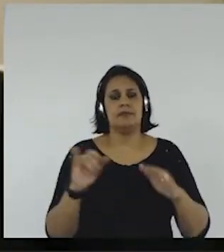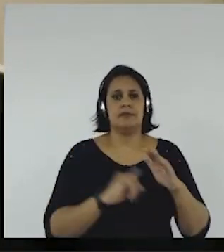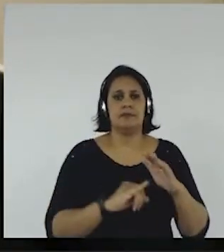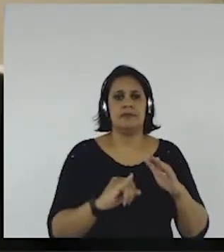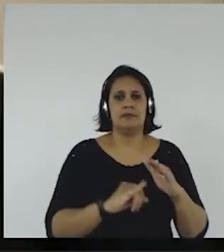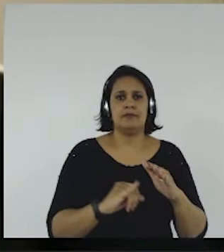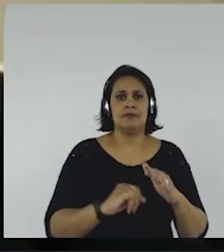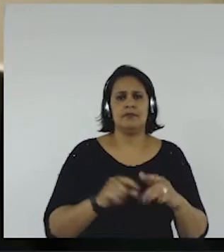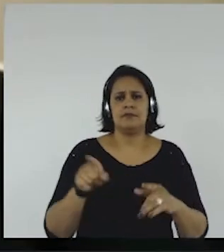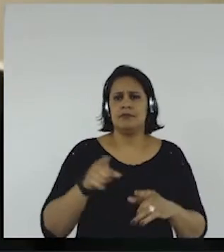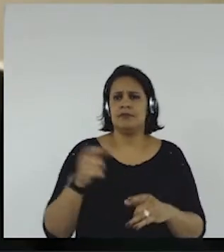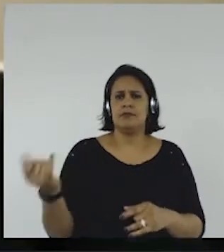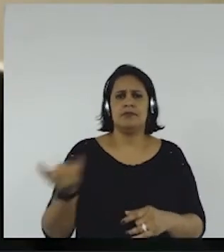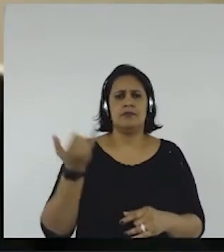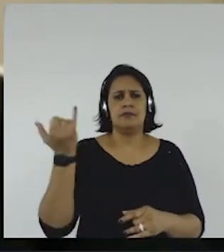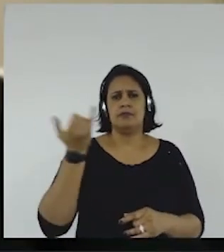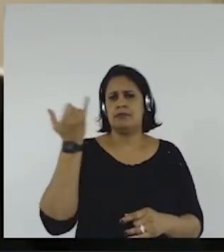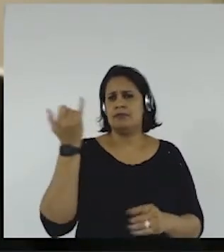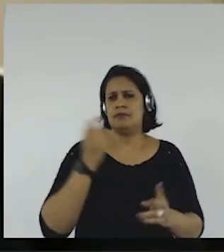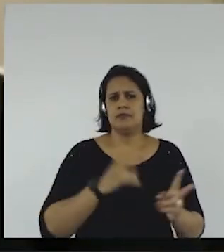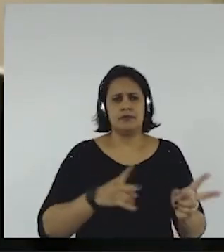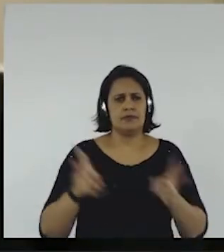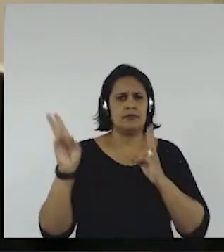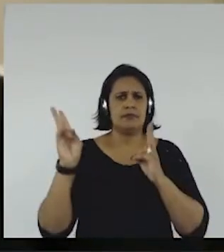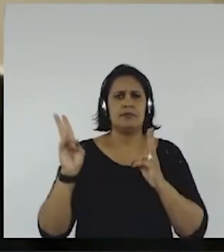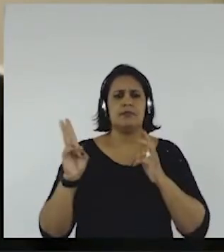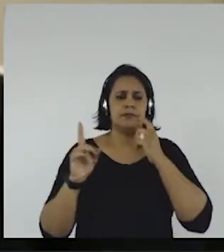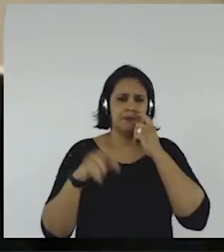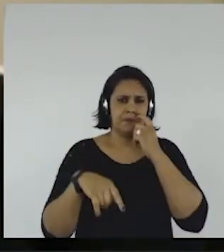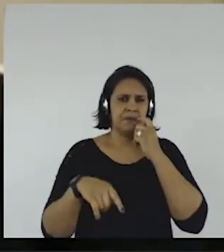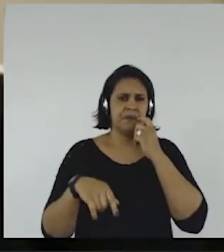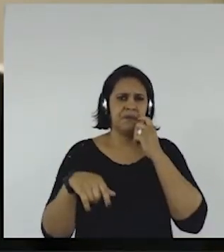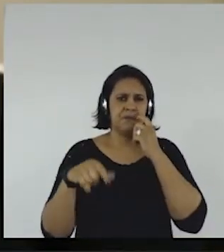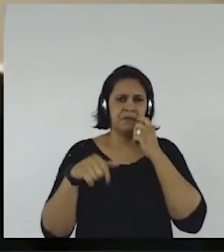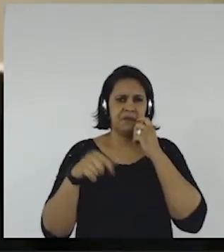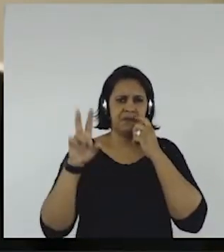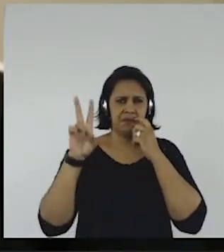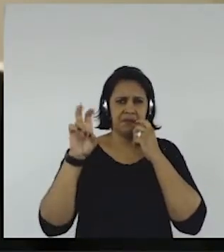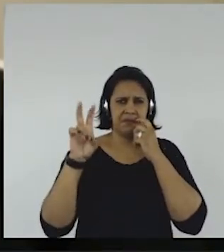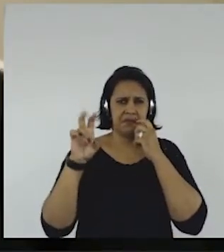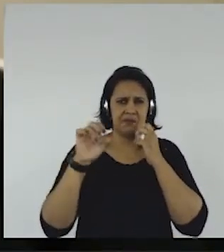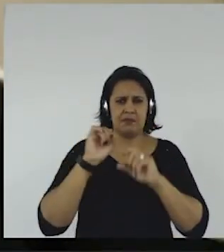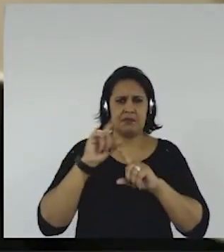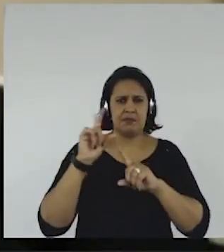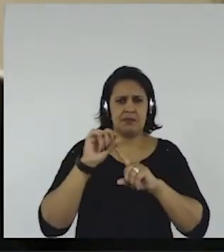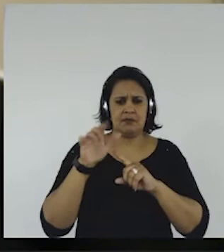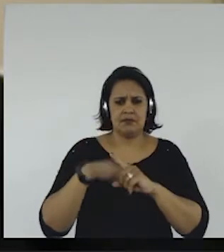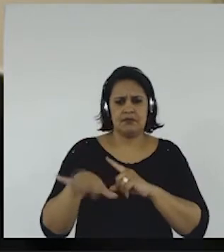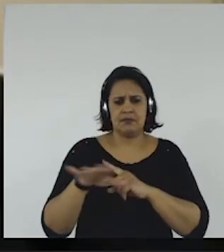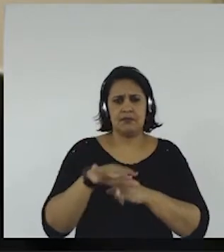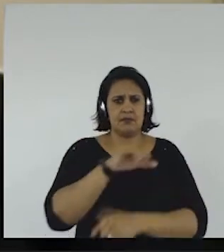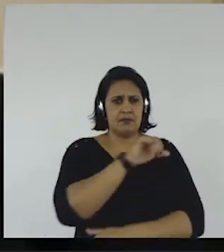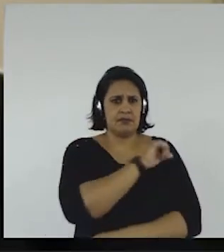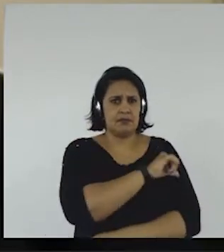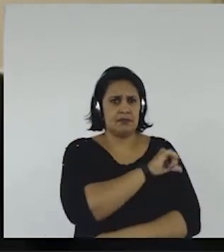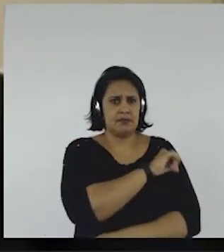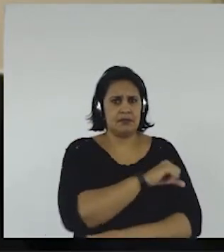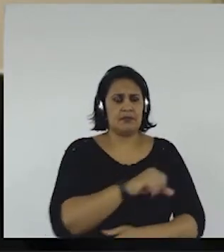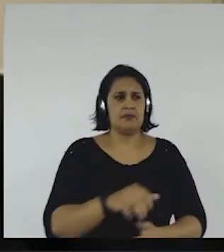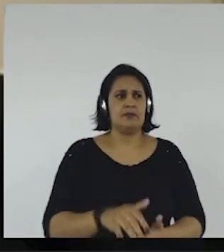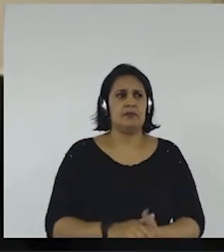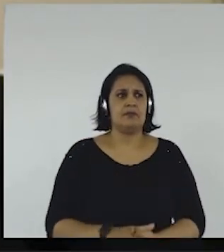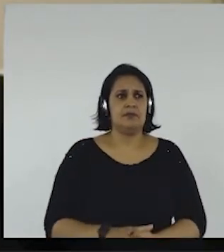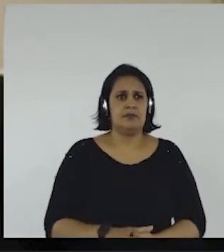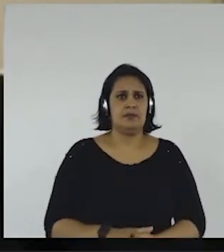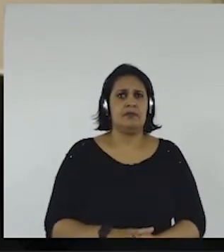de importância vital para a temática das locações no Rio de Janeiro e que tem dado,